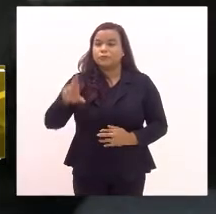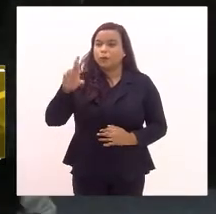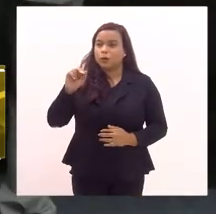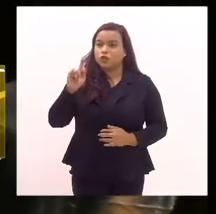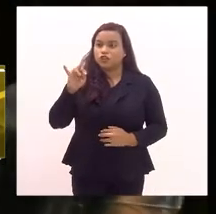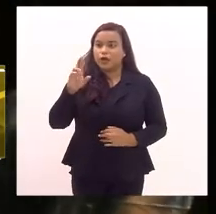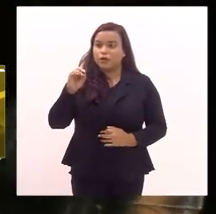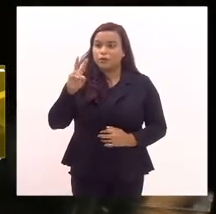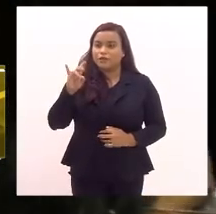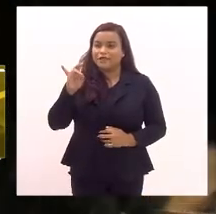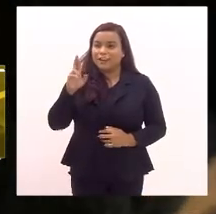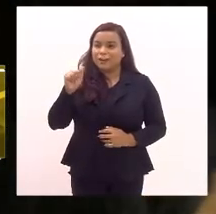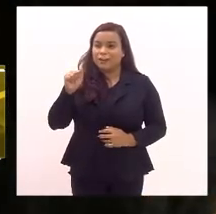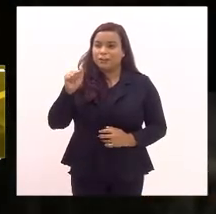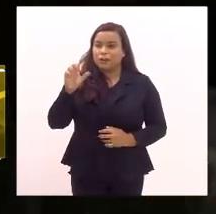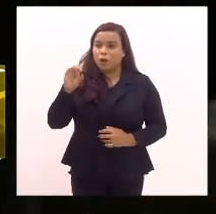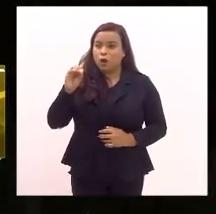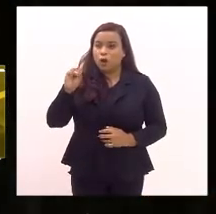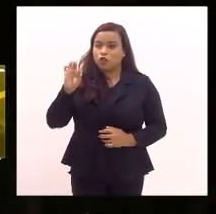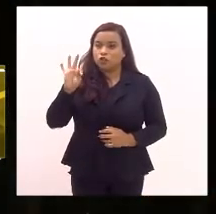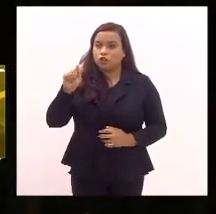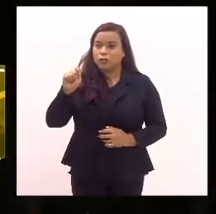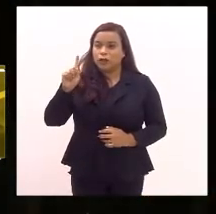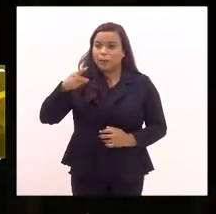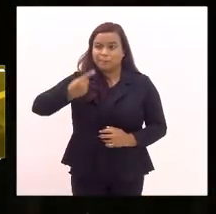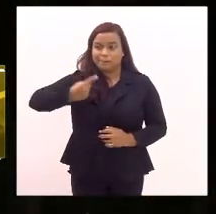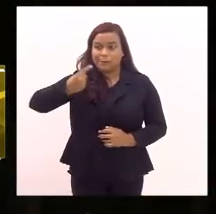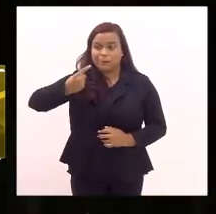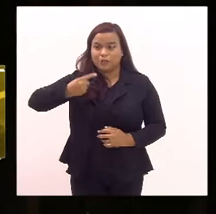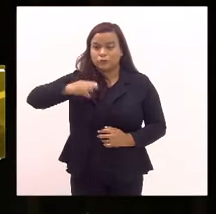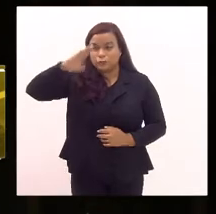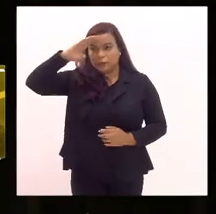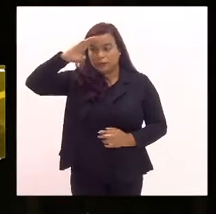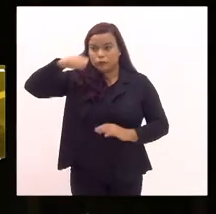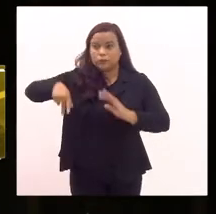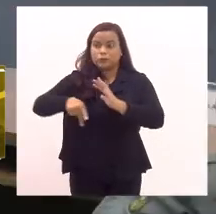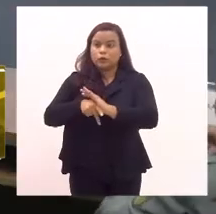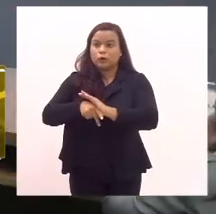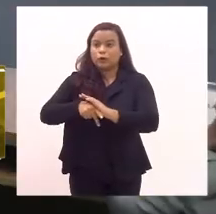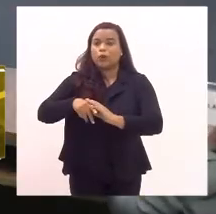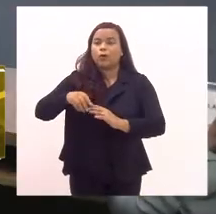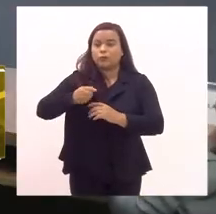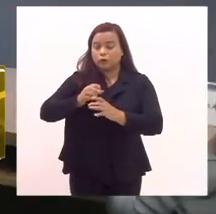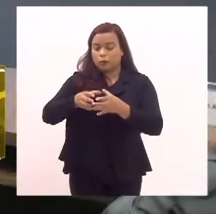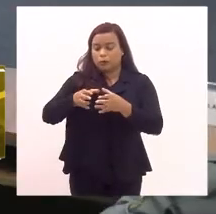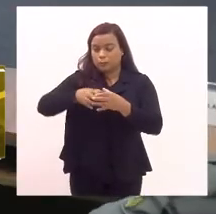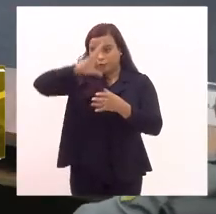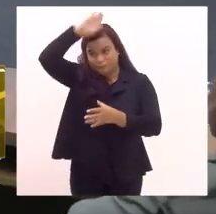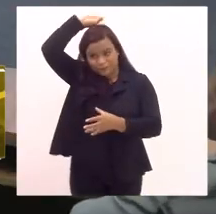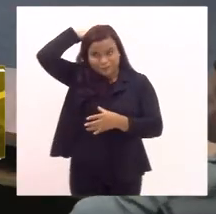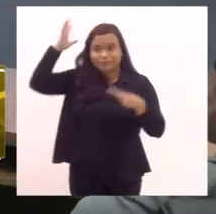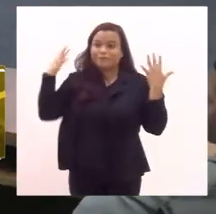Rogério Vieira da Costa, primeiro sargento do Corpo de Bombeiros.